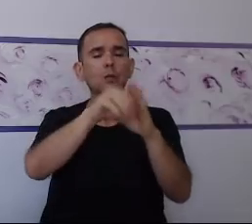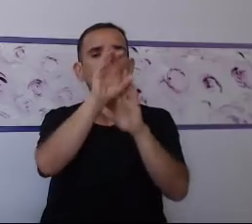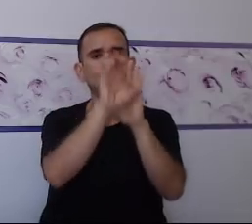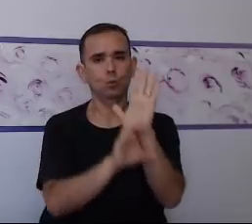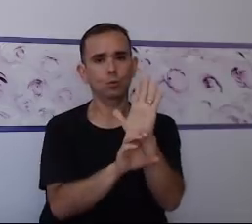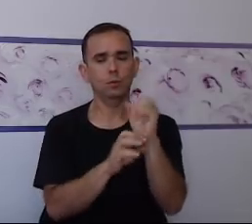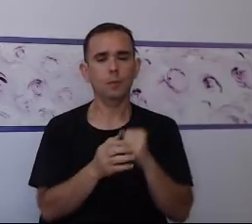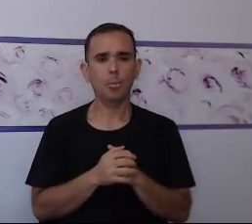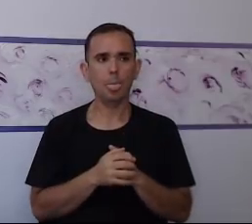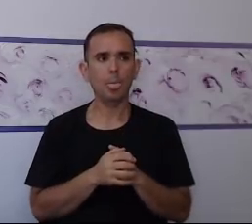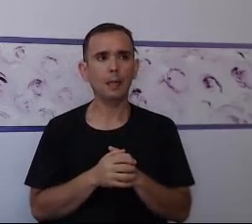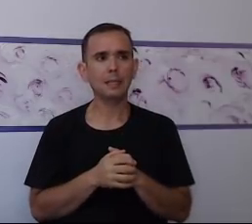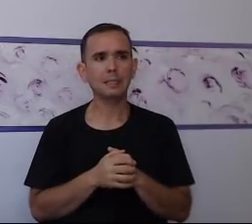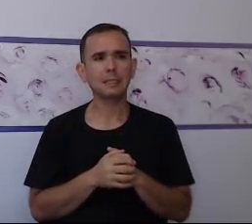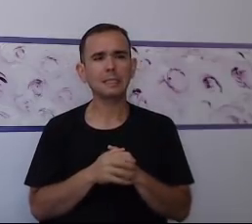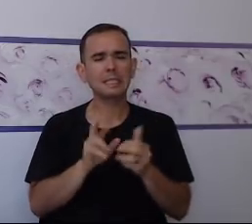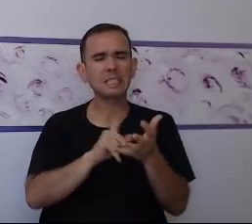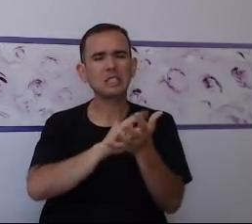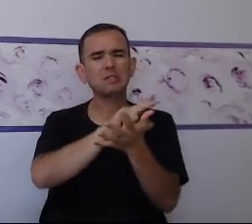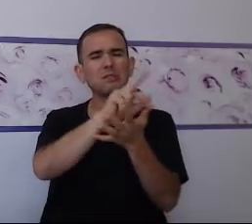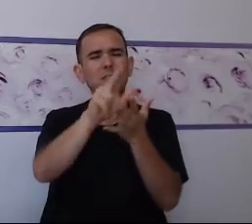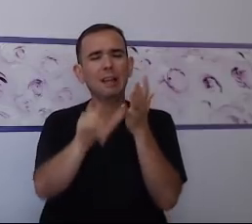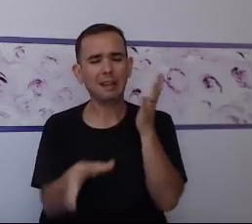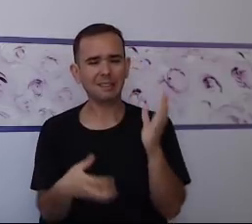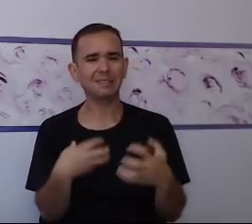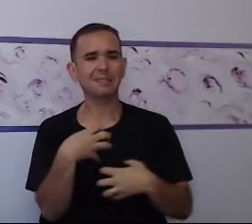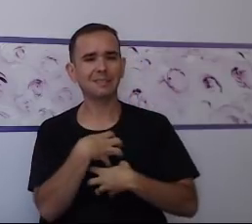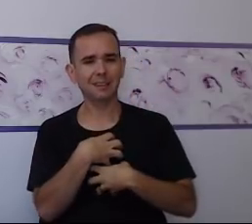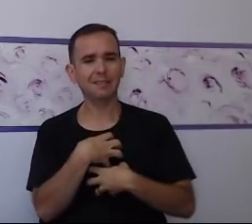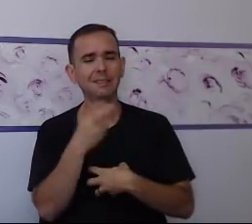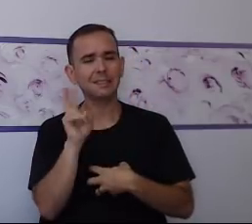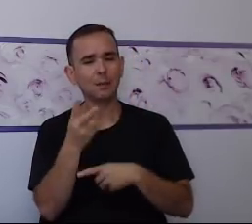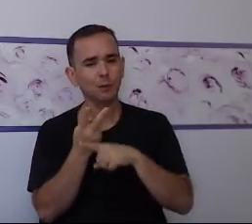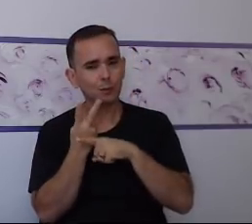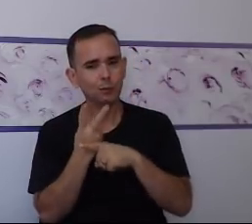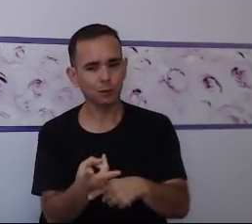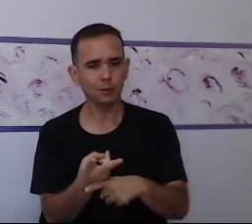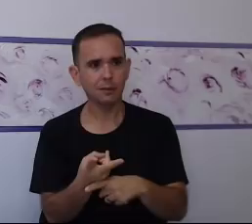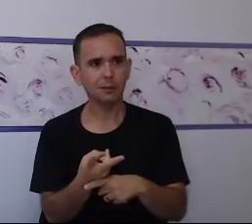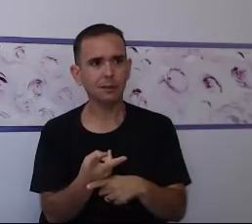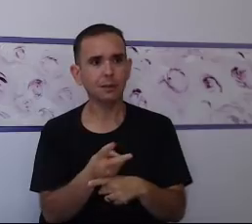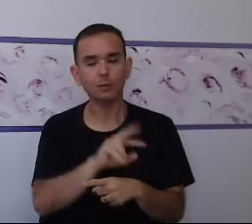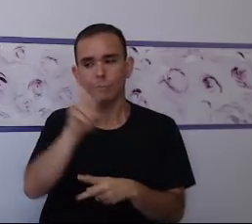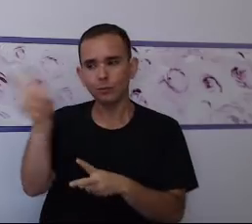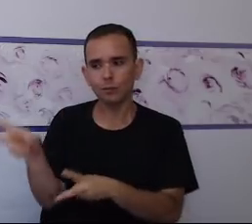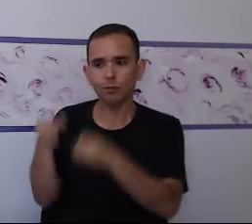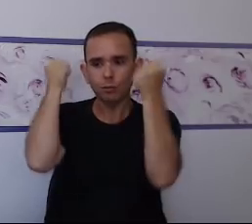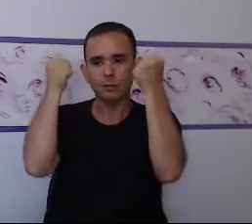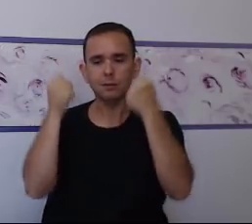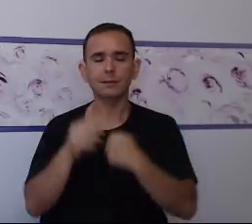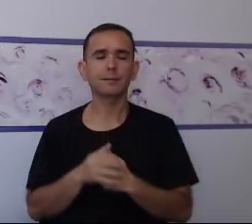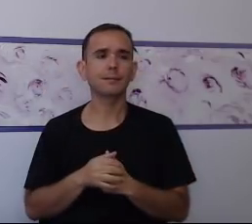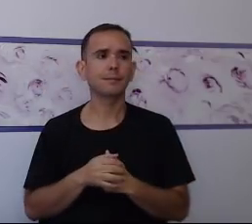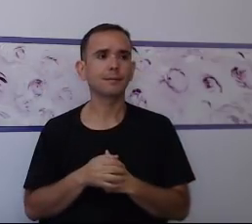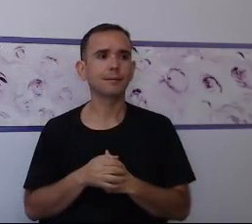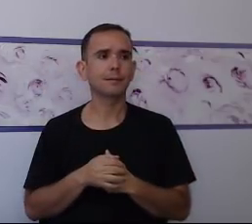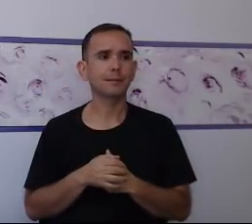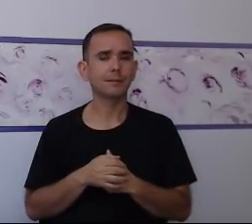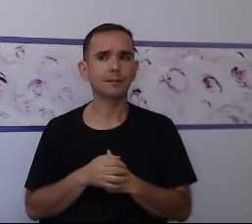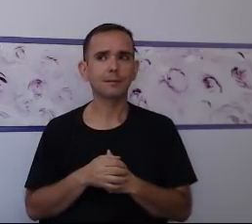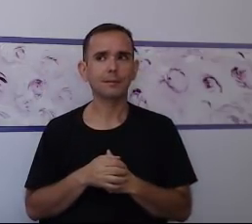currículo, mas sempre de diferentes formas, é o que a gente sempre busca. Por isso que eu peguei esse gancho da Carol lá.